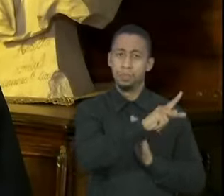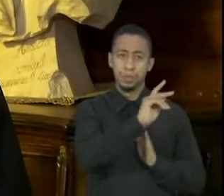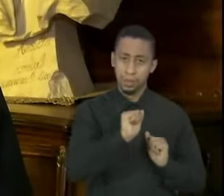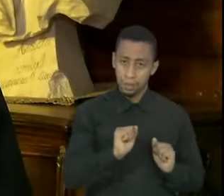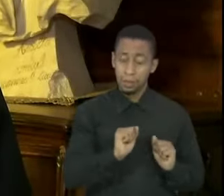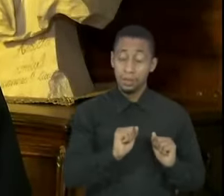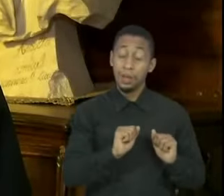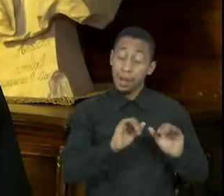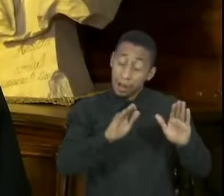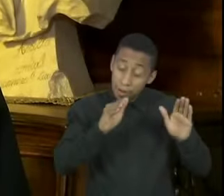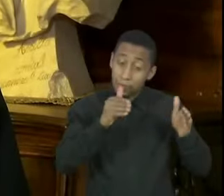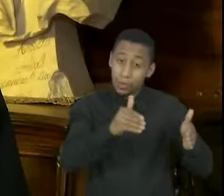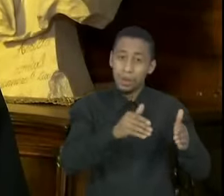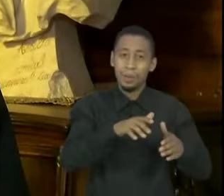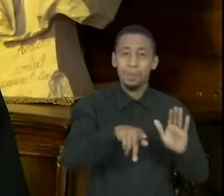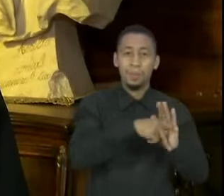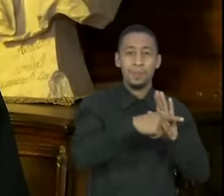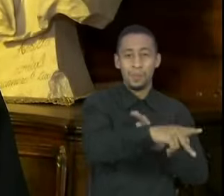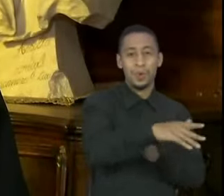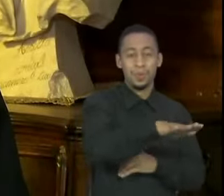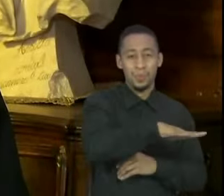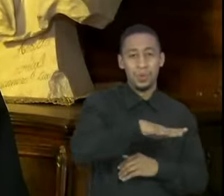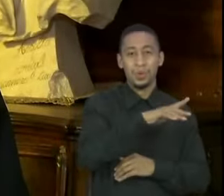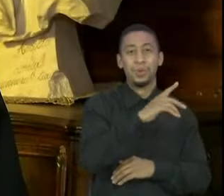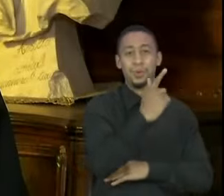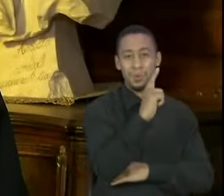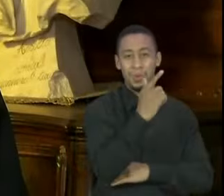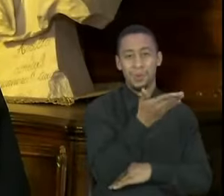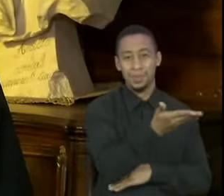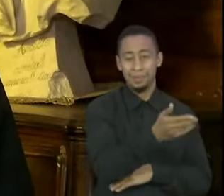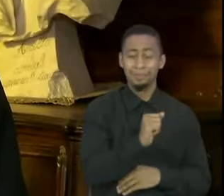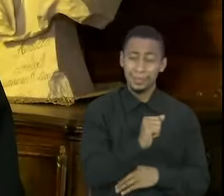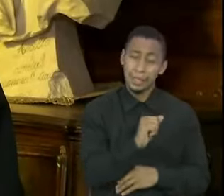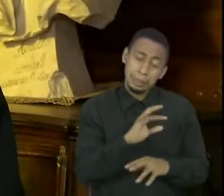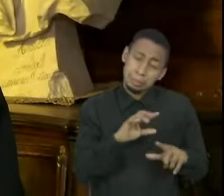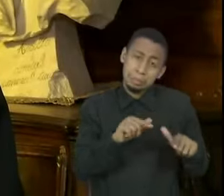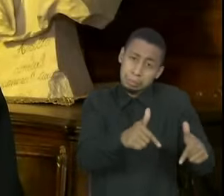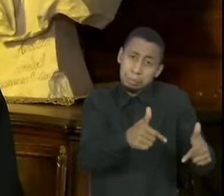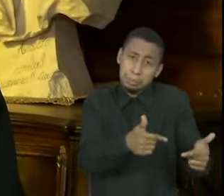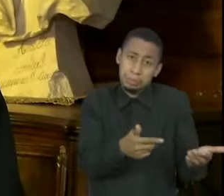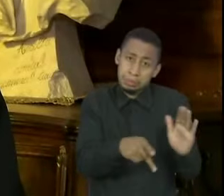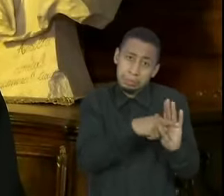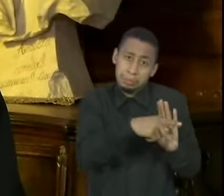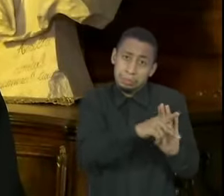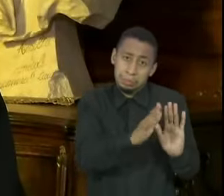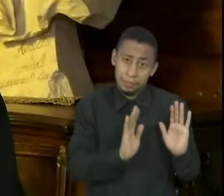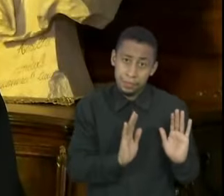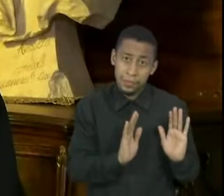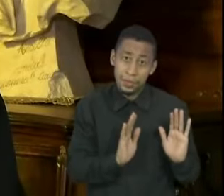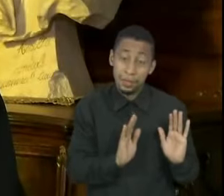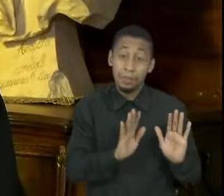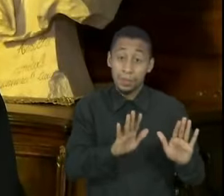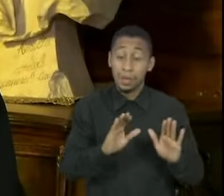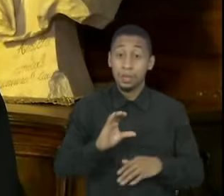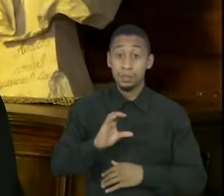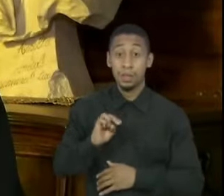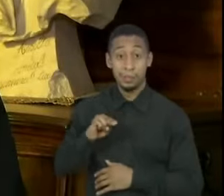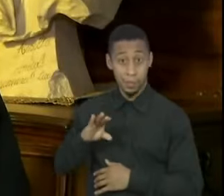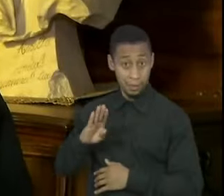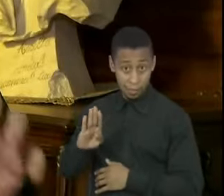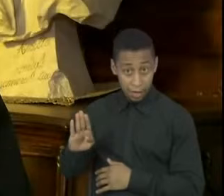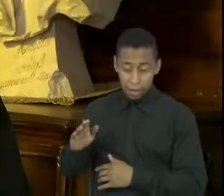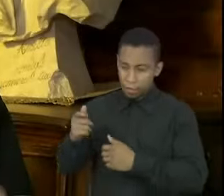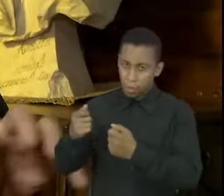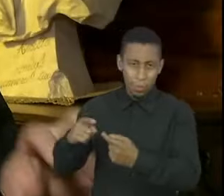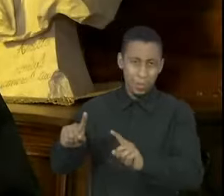situado na Arquidiocese de Goiânia o Arcebispo de Goiânia tomou posição não era o caso de a CNBB tomar